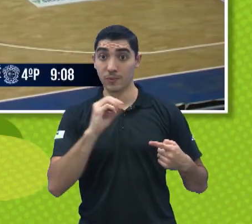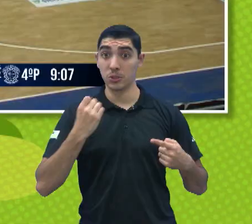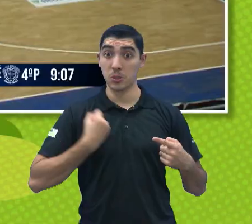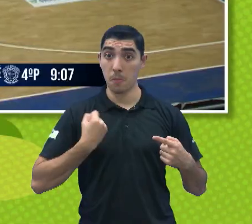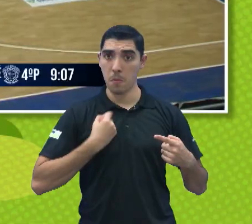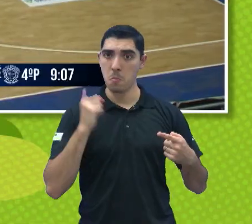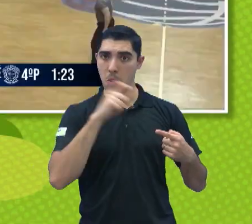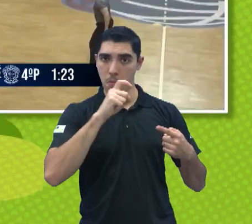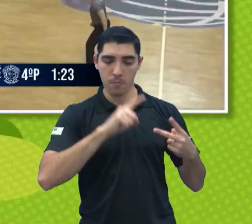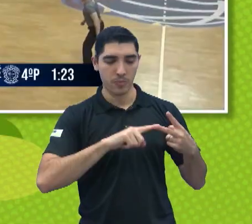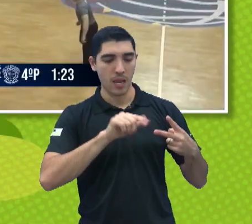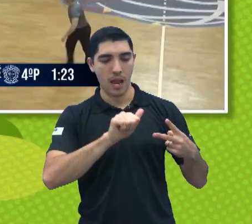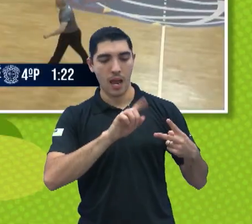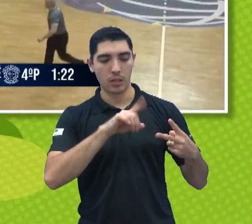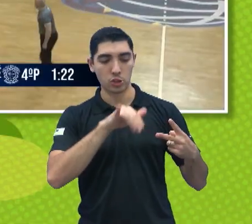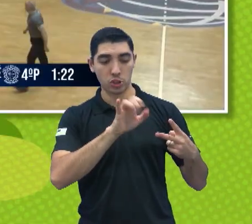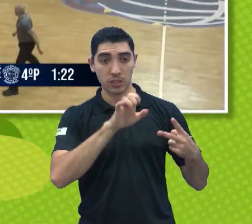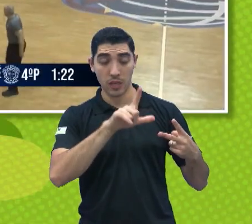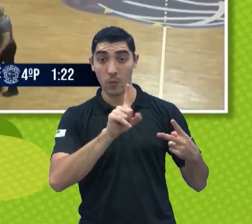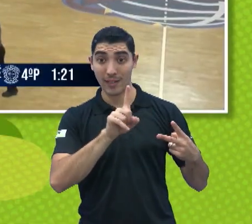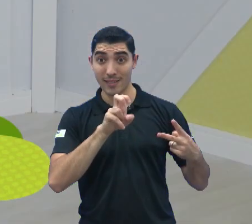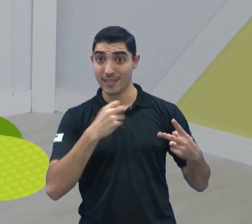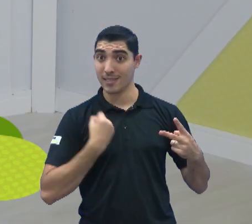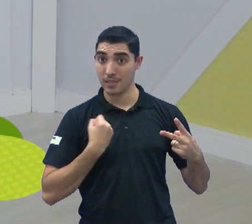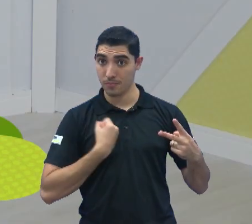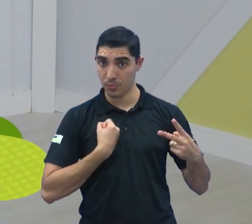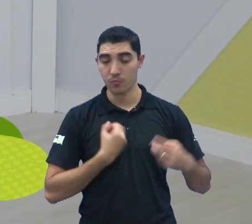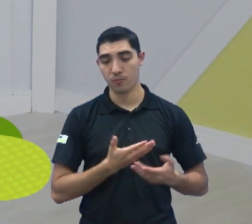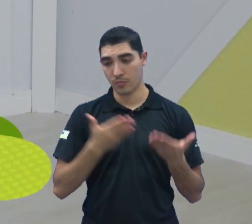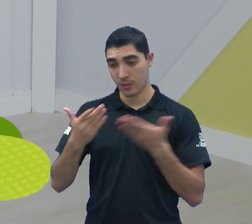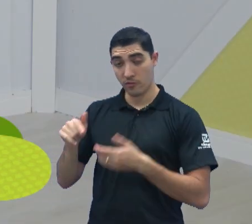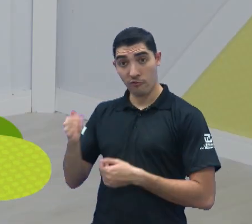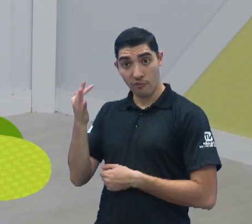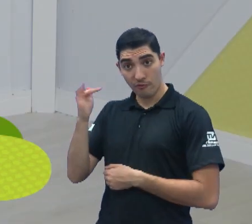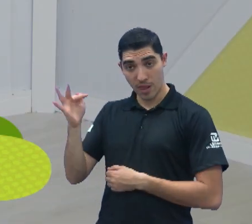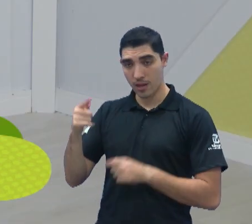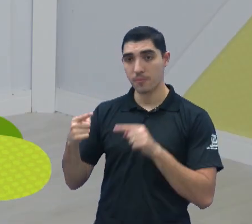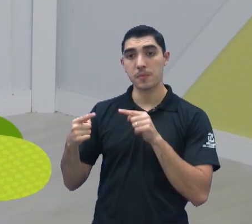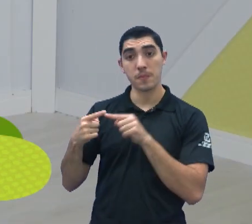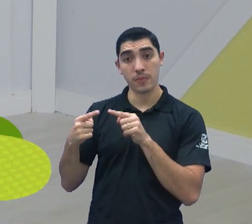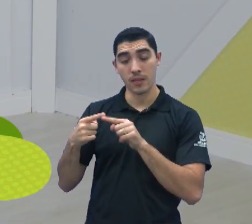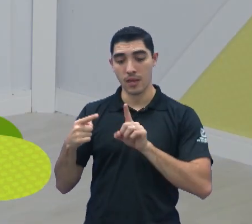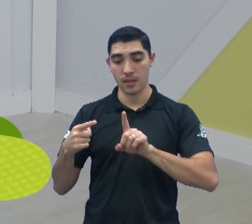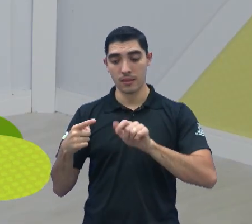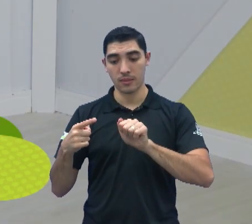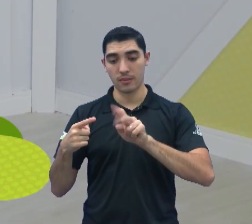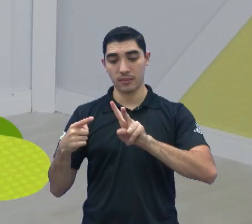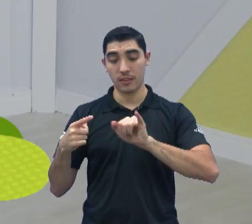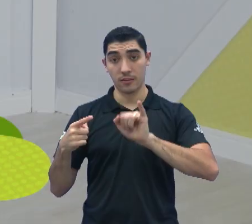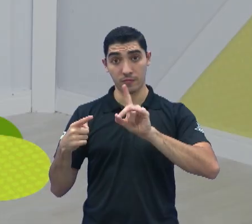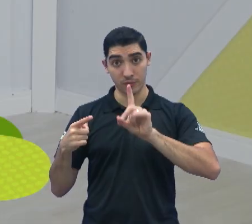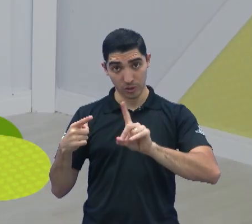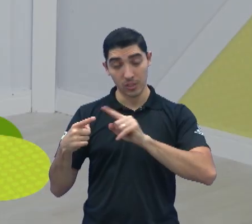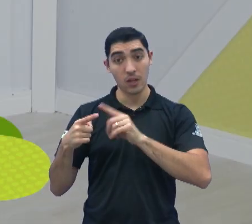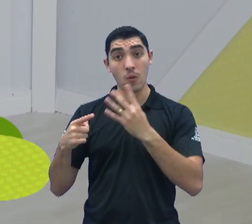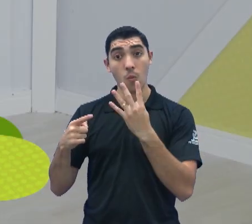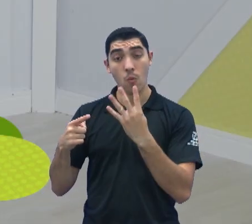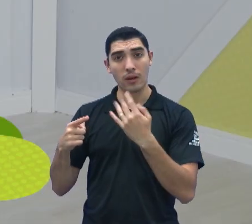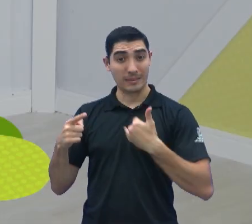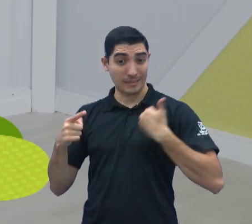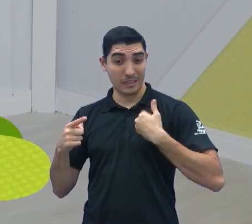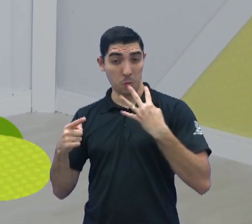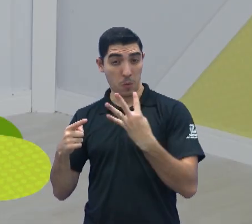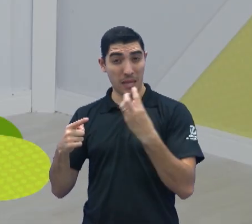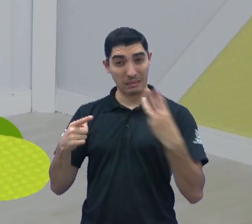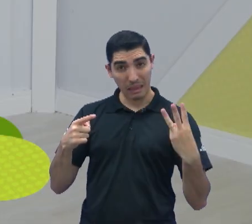pelo Adiel com 15 pontos e 4 rebotes. Pelo lado da equipe de Franca, o David Jackson, interminável, 43 anos, mas jogando um basquete